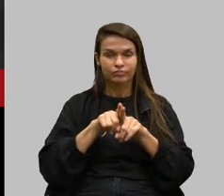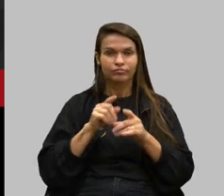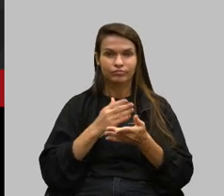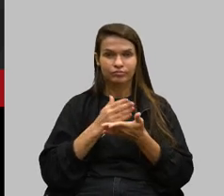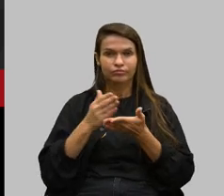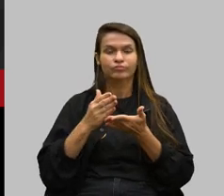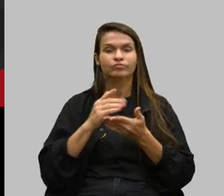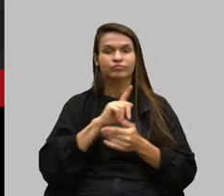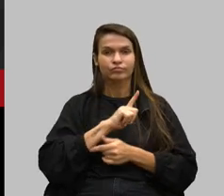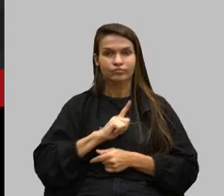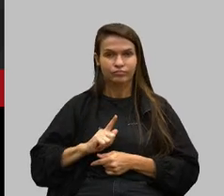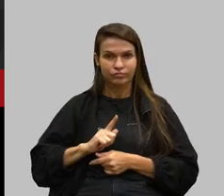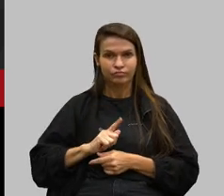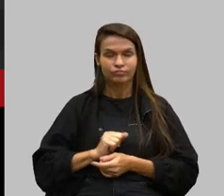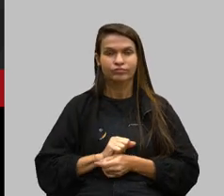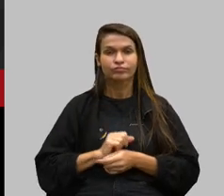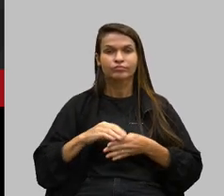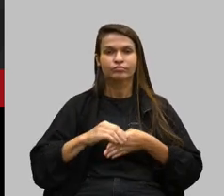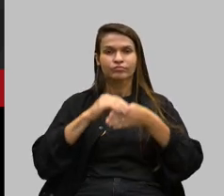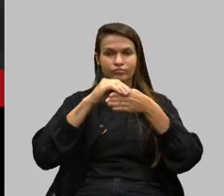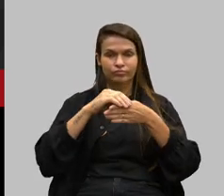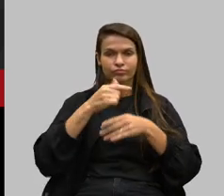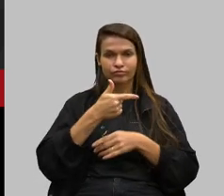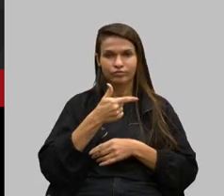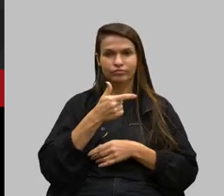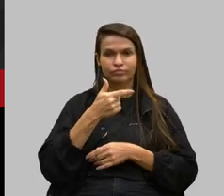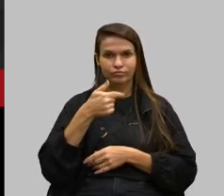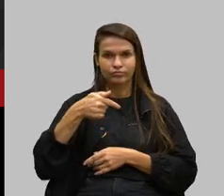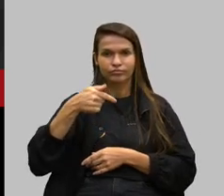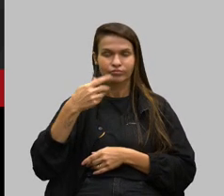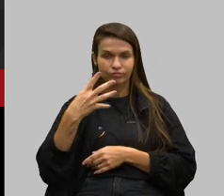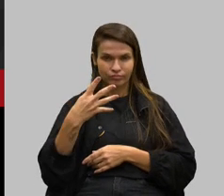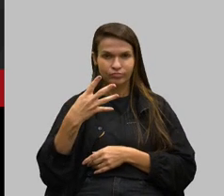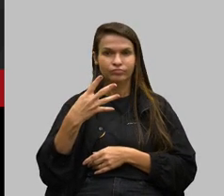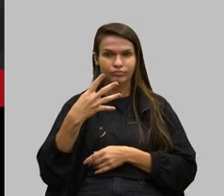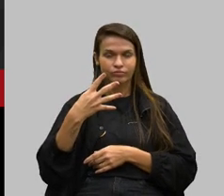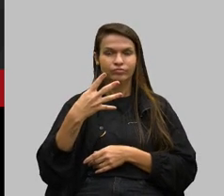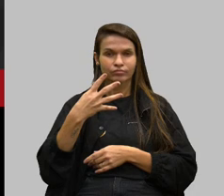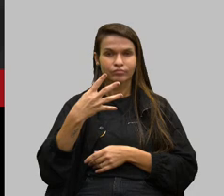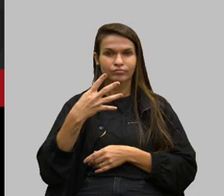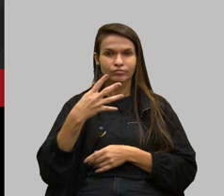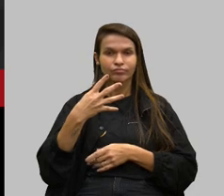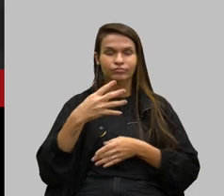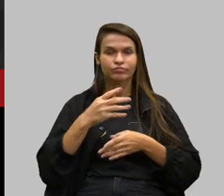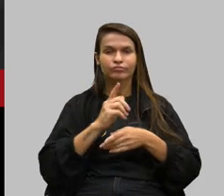governador diligências foram 274 diligências